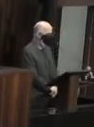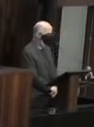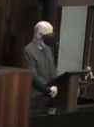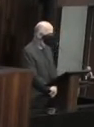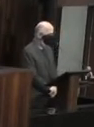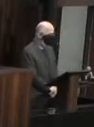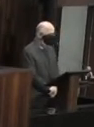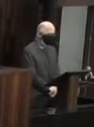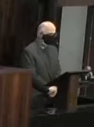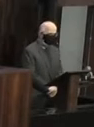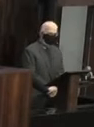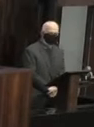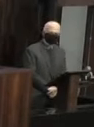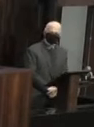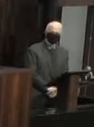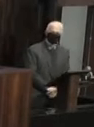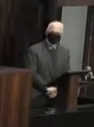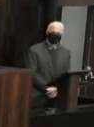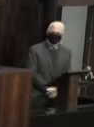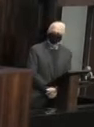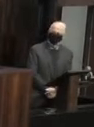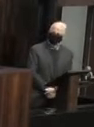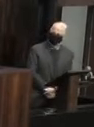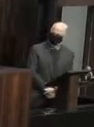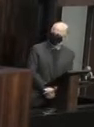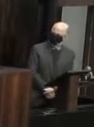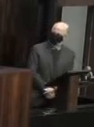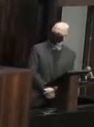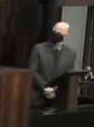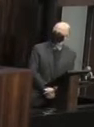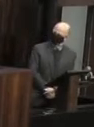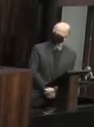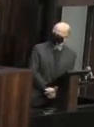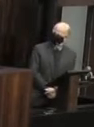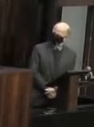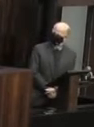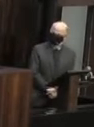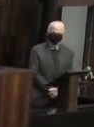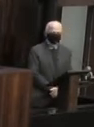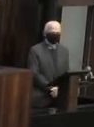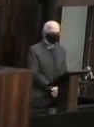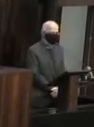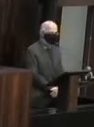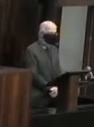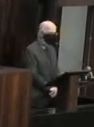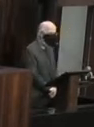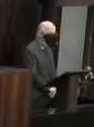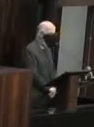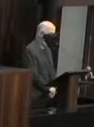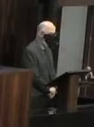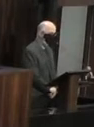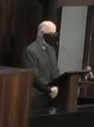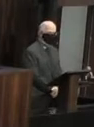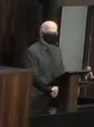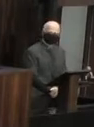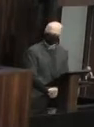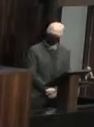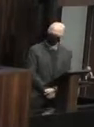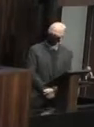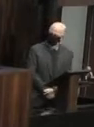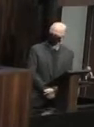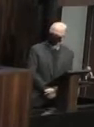luta contra qualquer forma de preconceito. E sei que Vossa